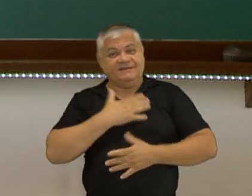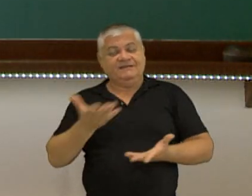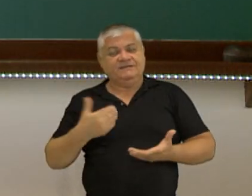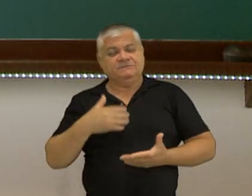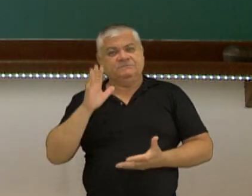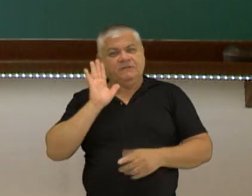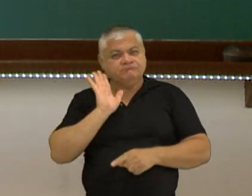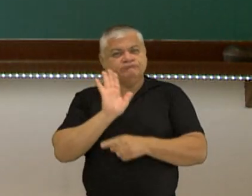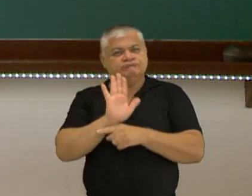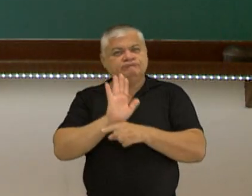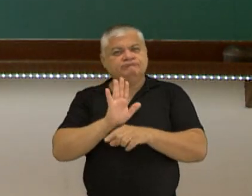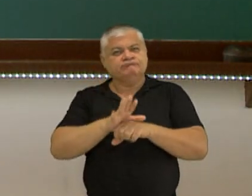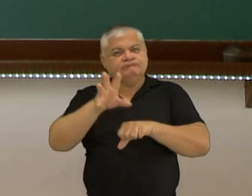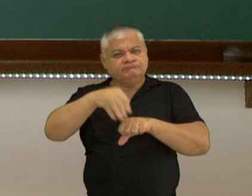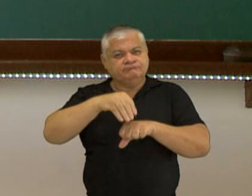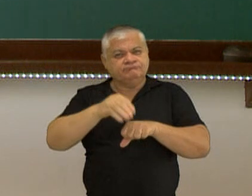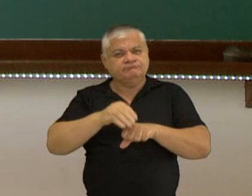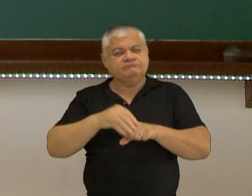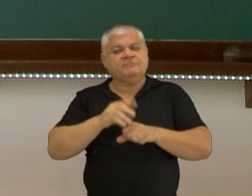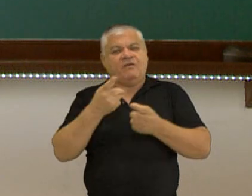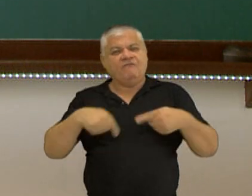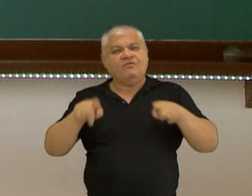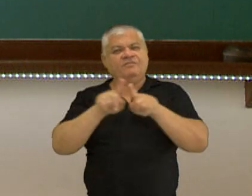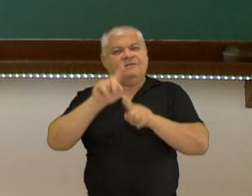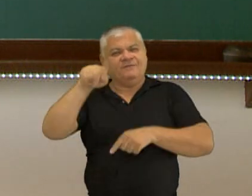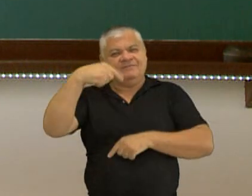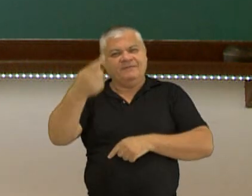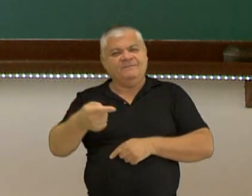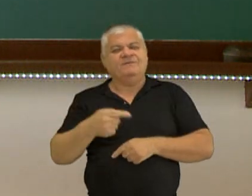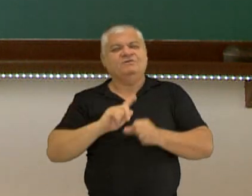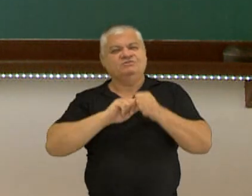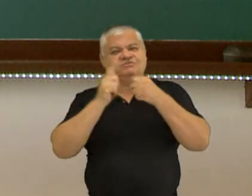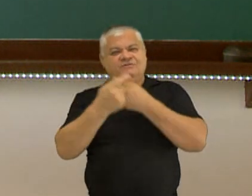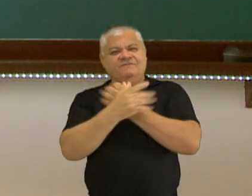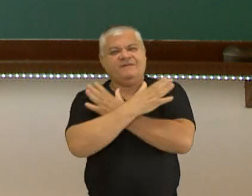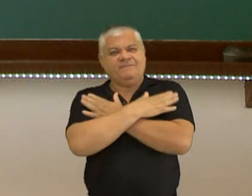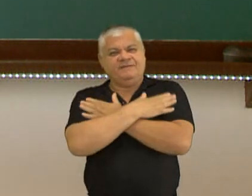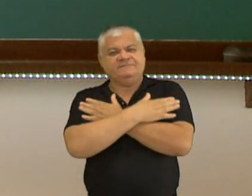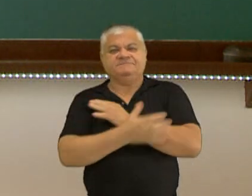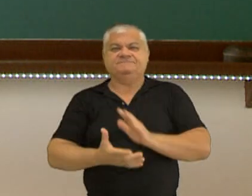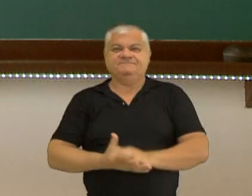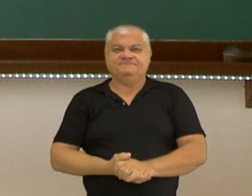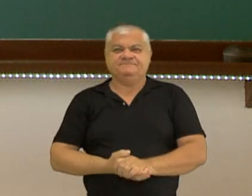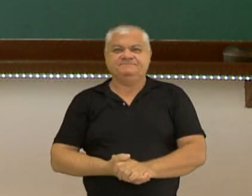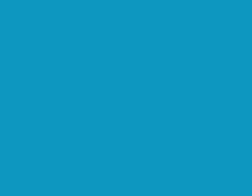que tenha contribuído na aula de hoje. Voltamos numa próxima aula com mais geografia. Um abraço a todos.